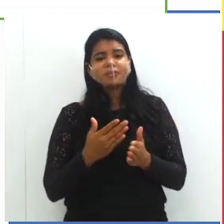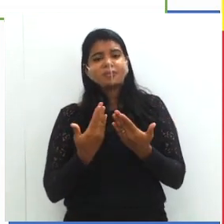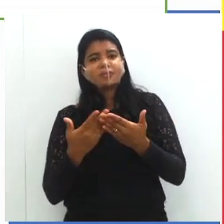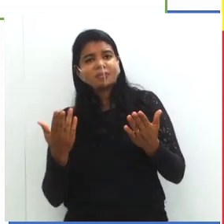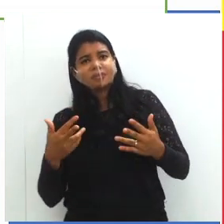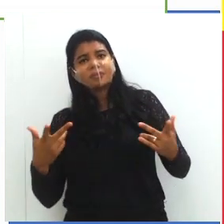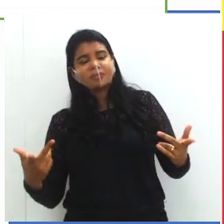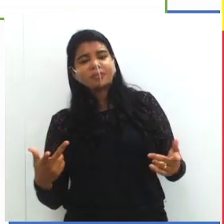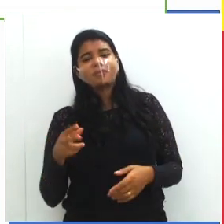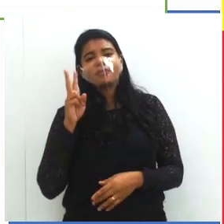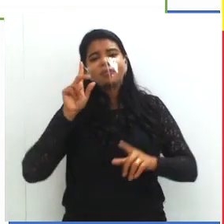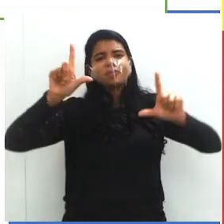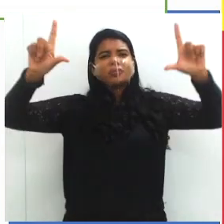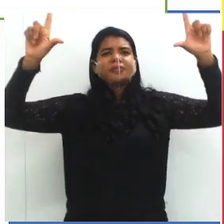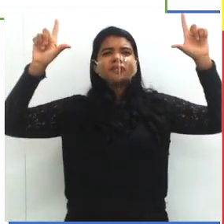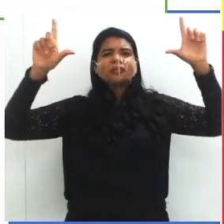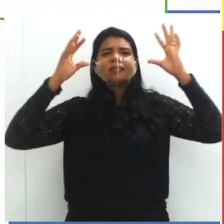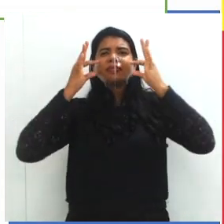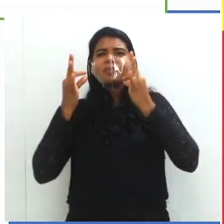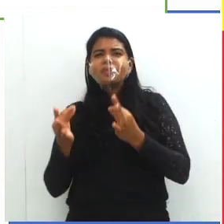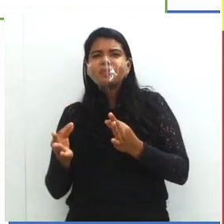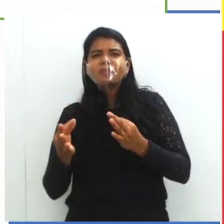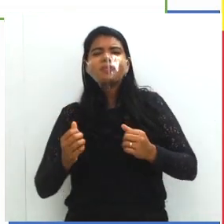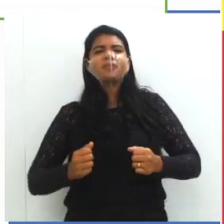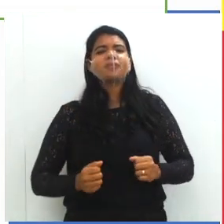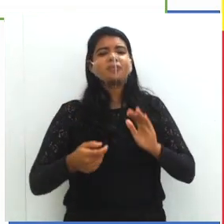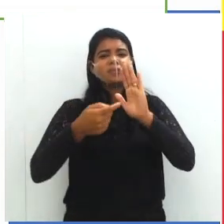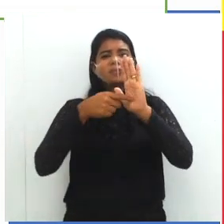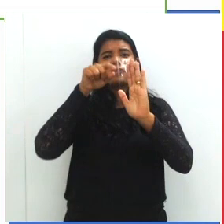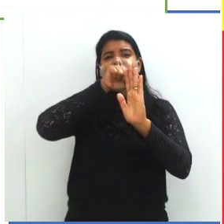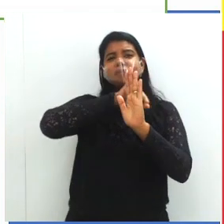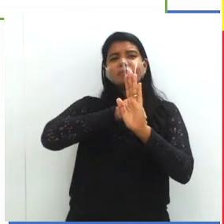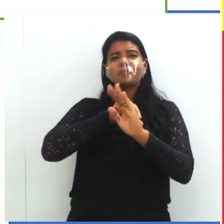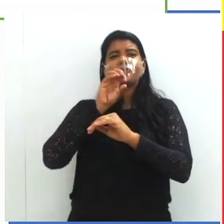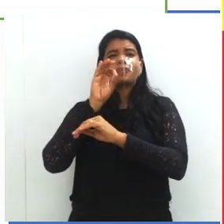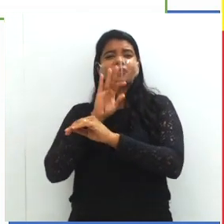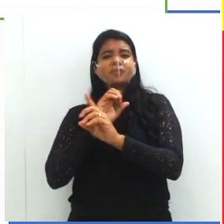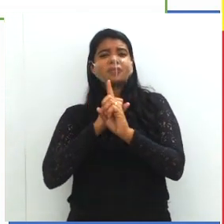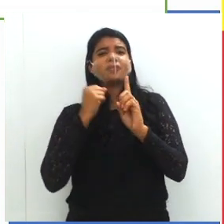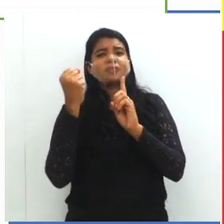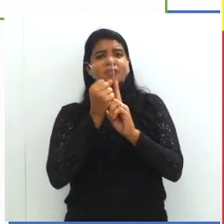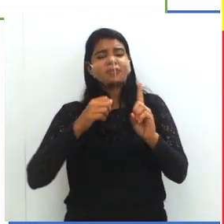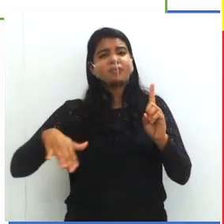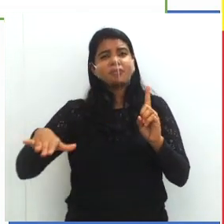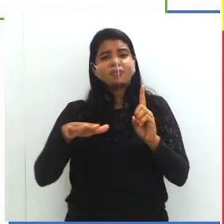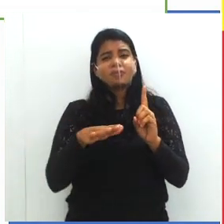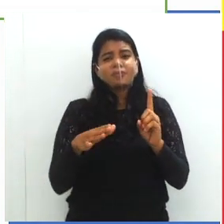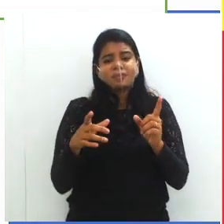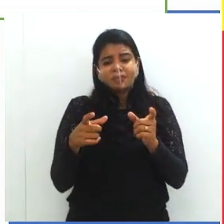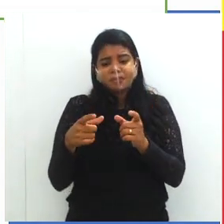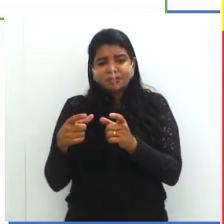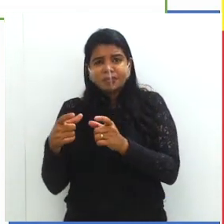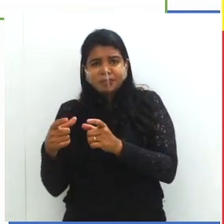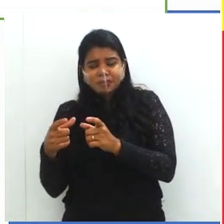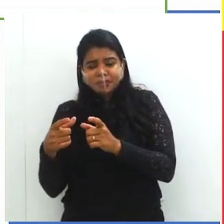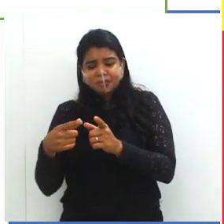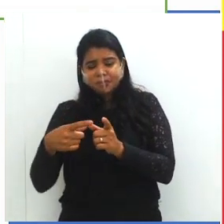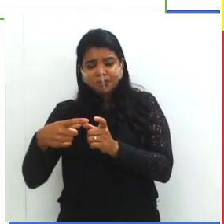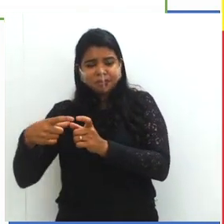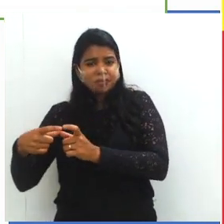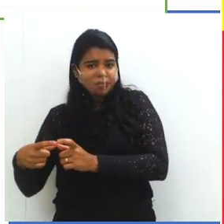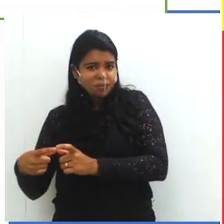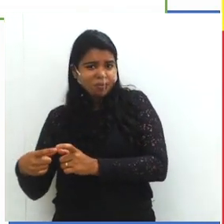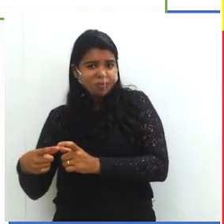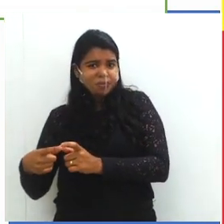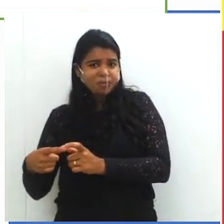que? Nós temos uma imagem, certo? Há uma metáfora aí da sociedade e aquela parcela